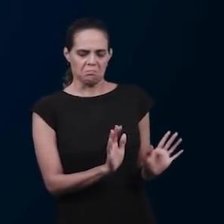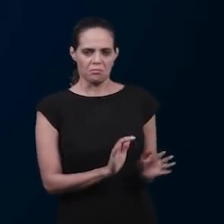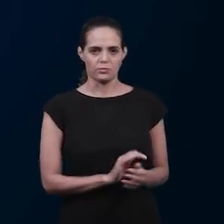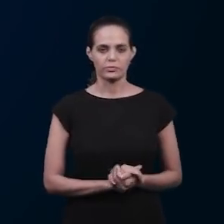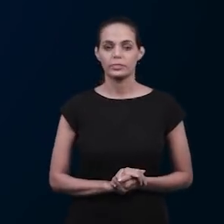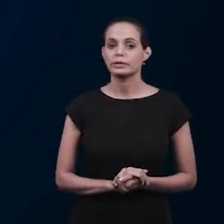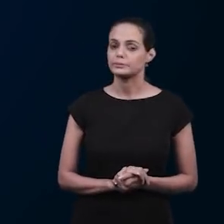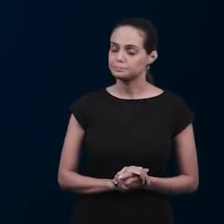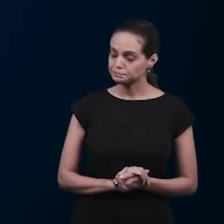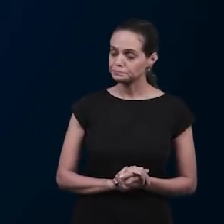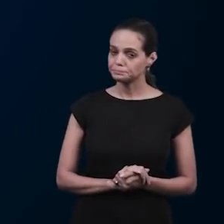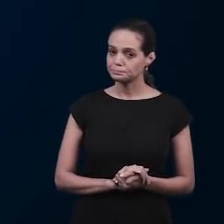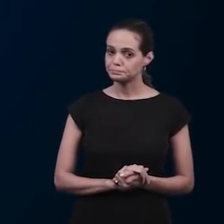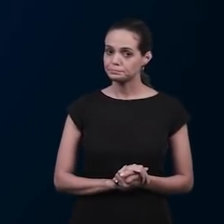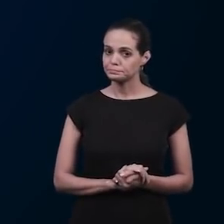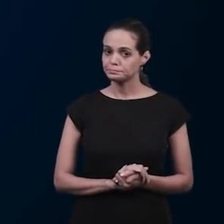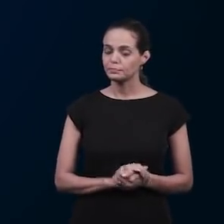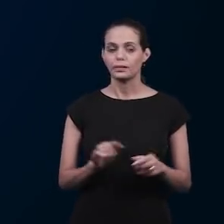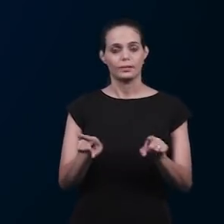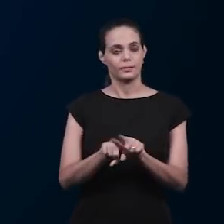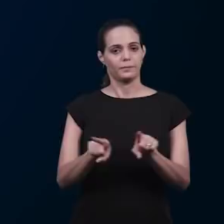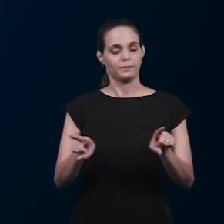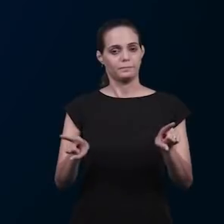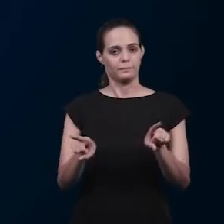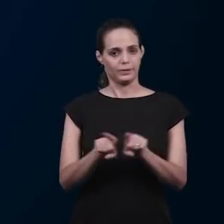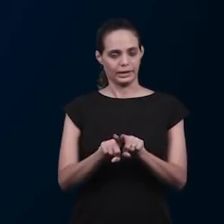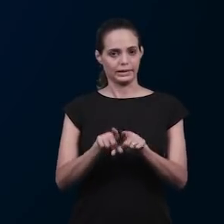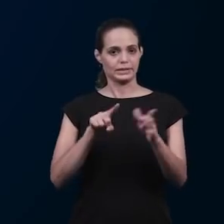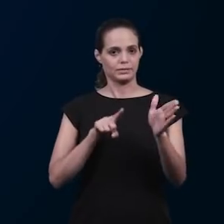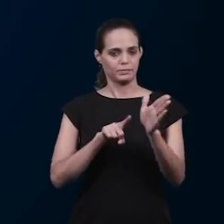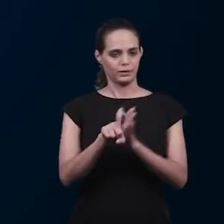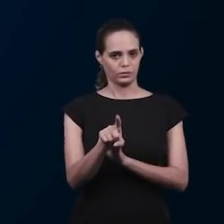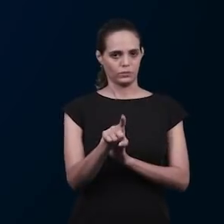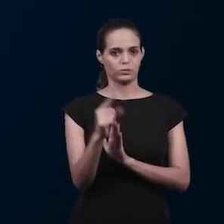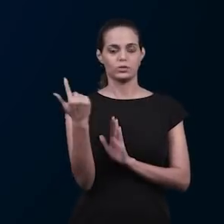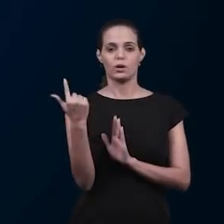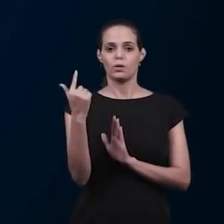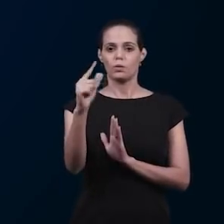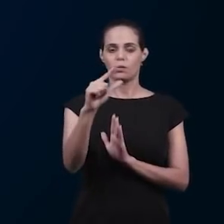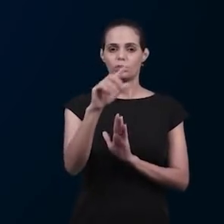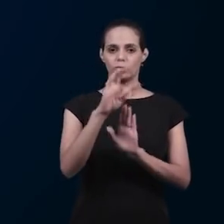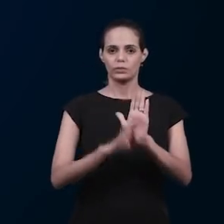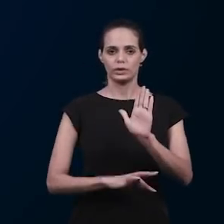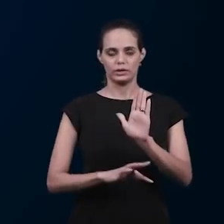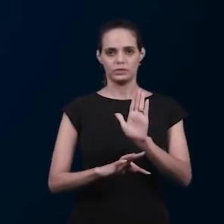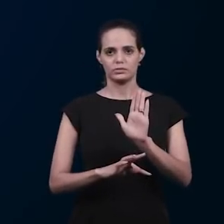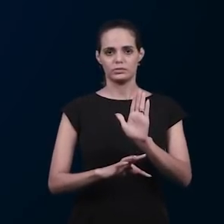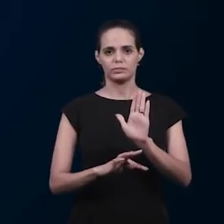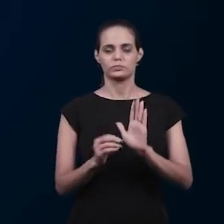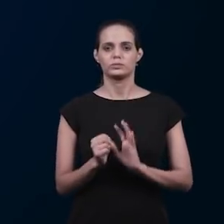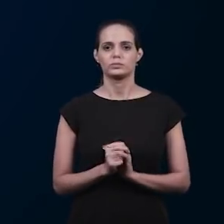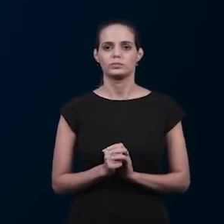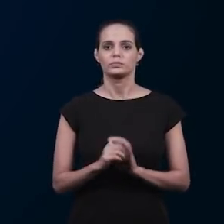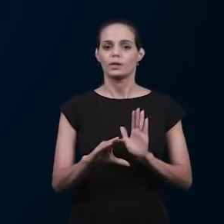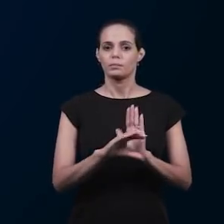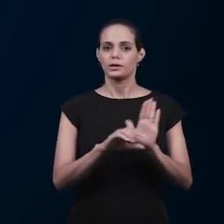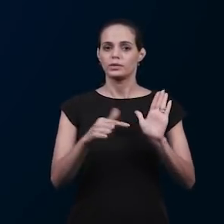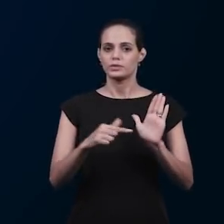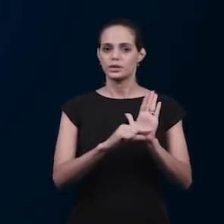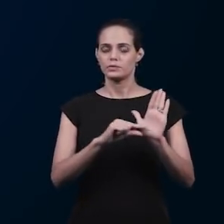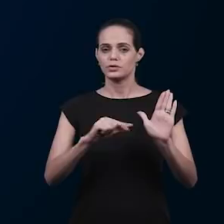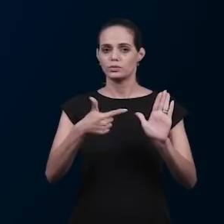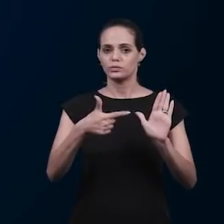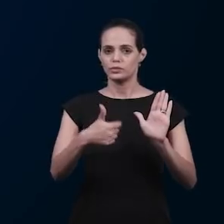conheço. Também, irmãos, em referência a esta pergunta, podemos também encontrar lá no capítulo